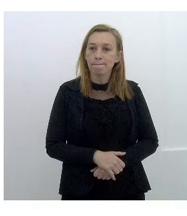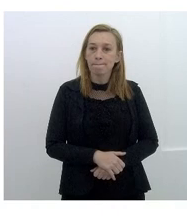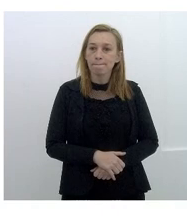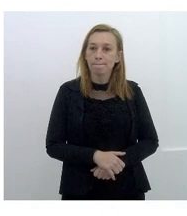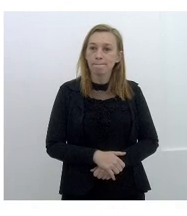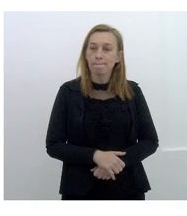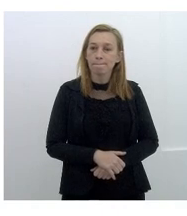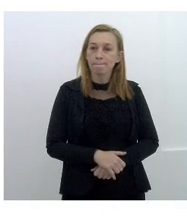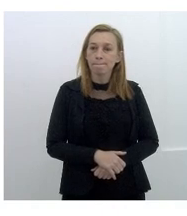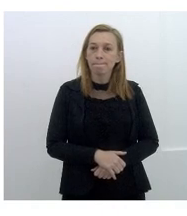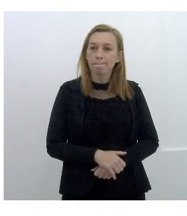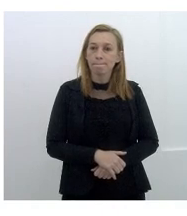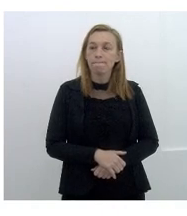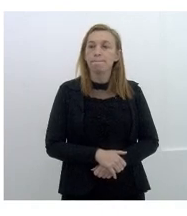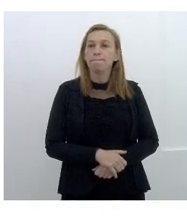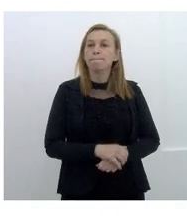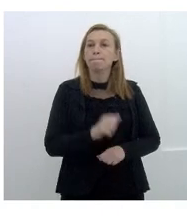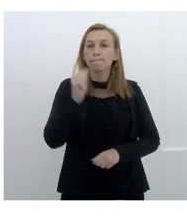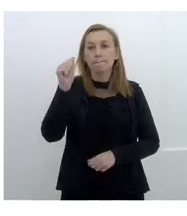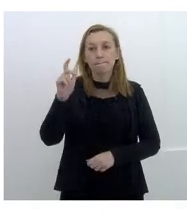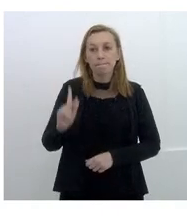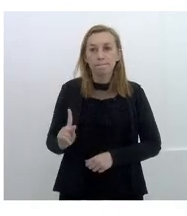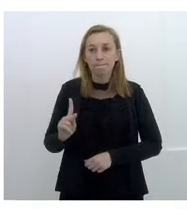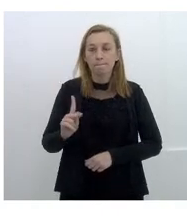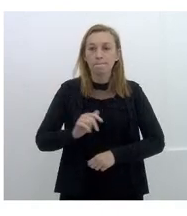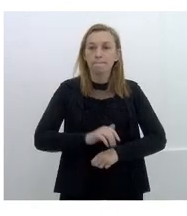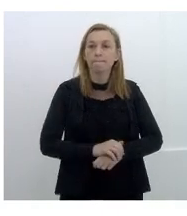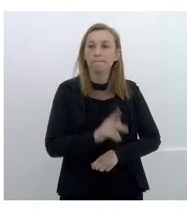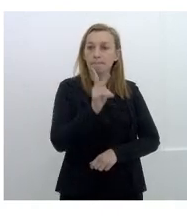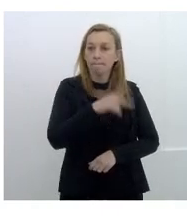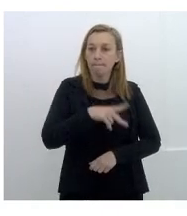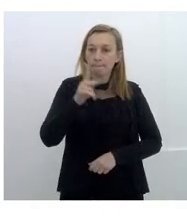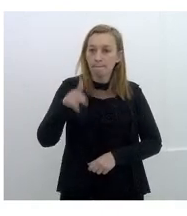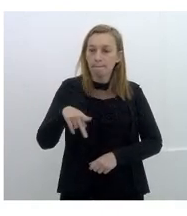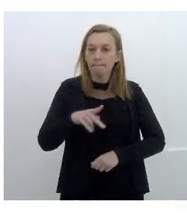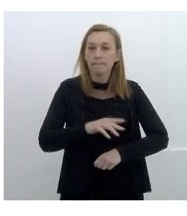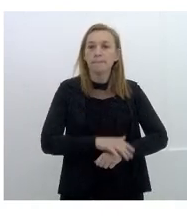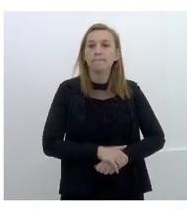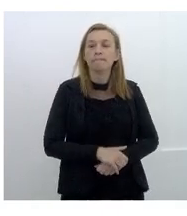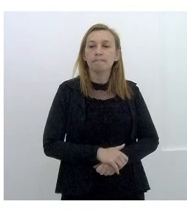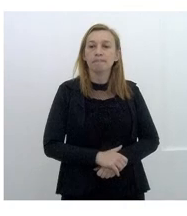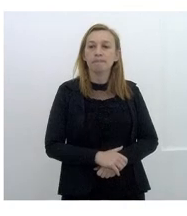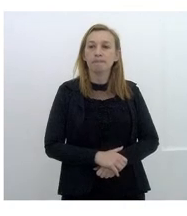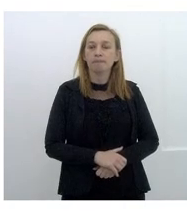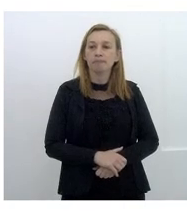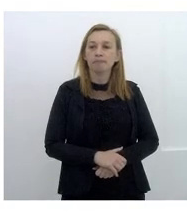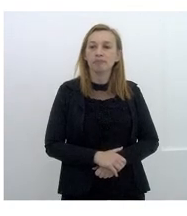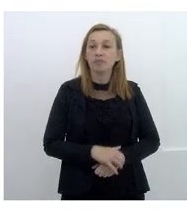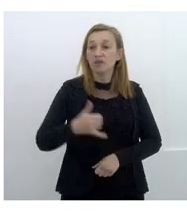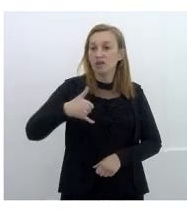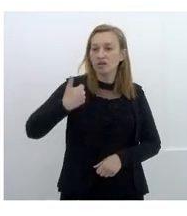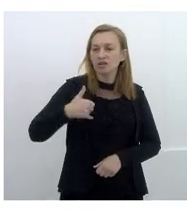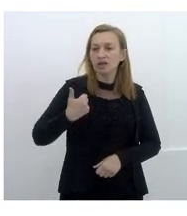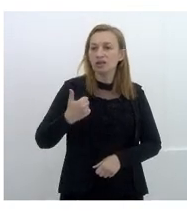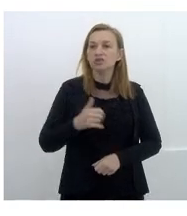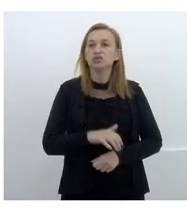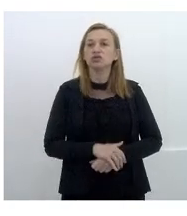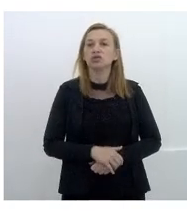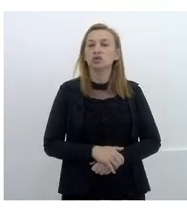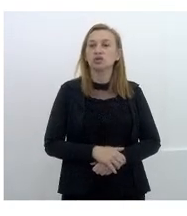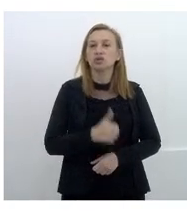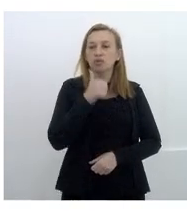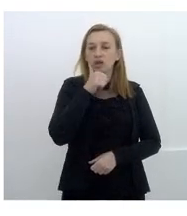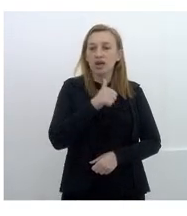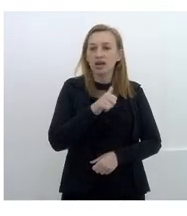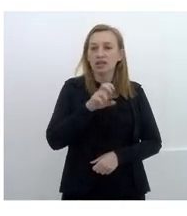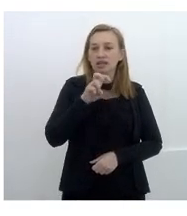E aí a aposentadoria dos professores a tenha a idade mínima para